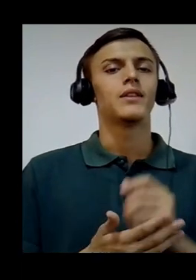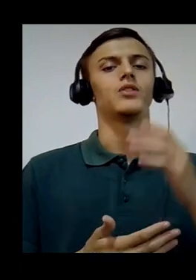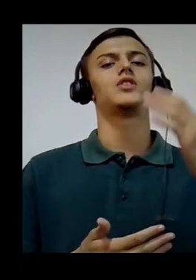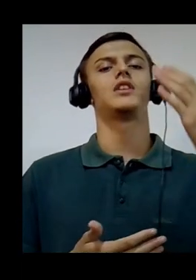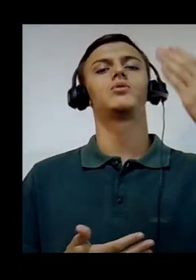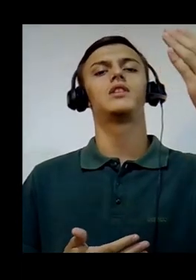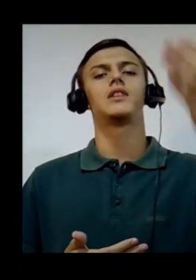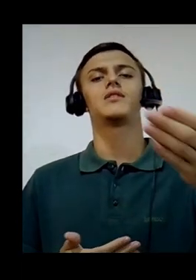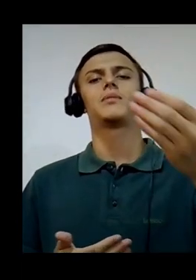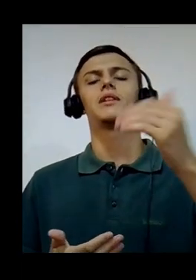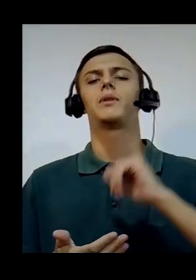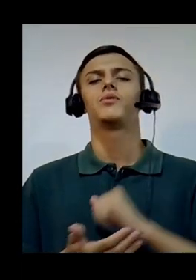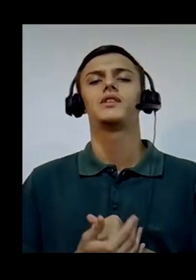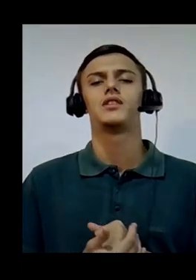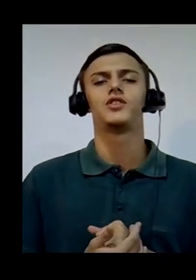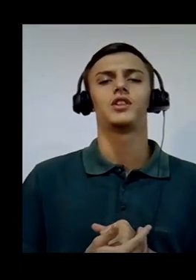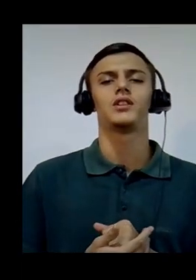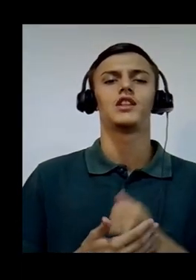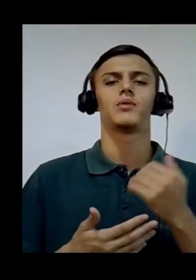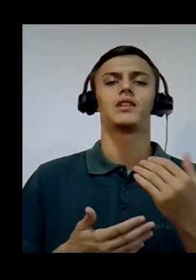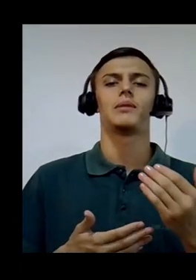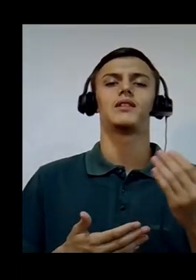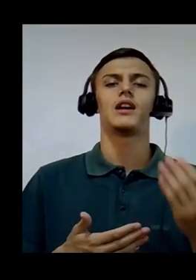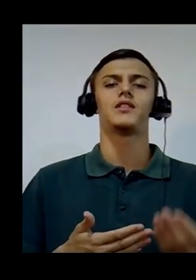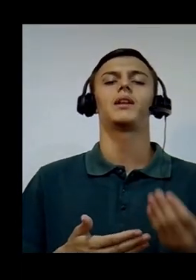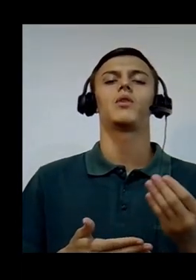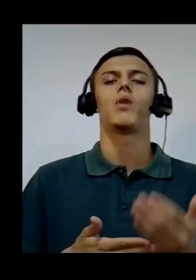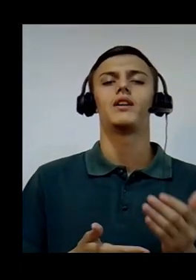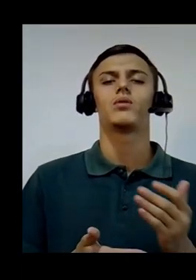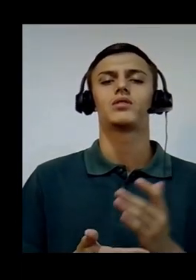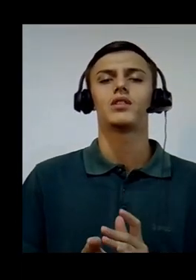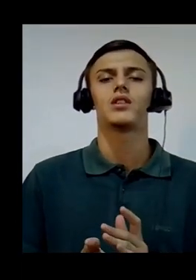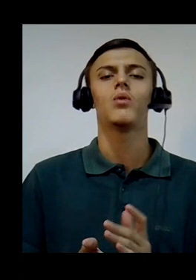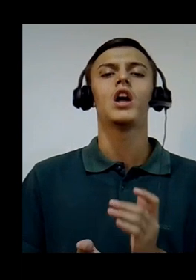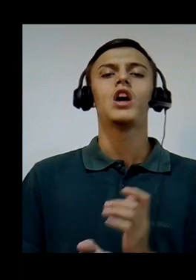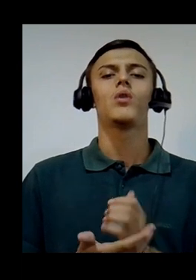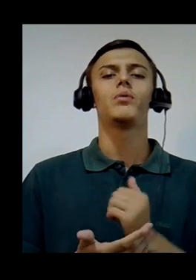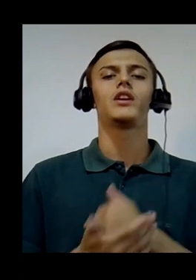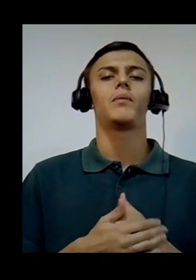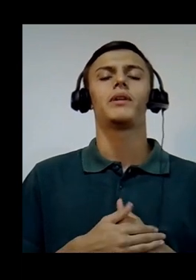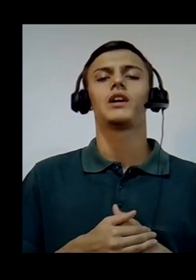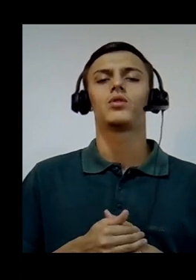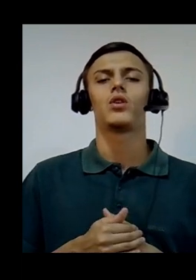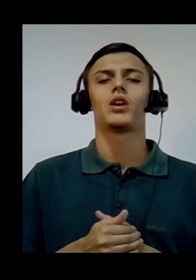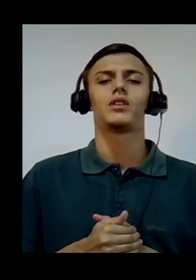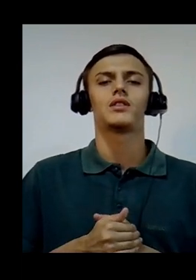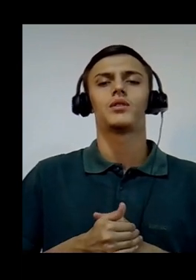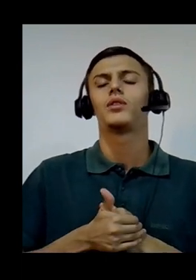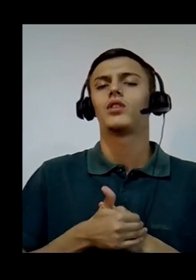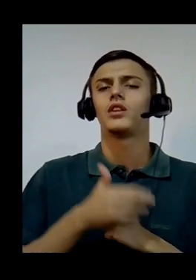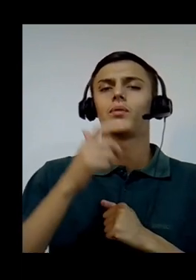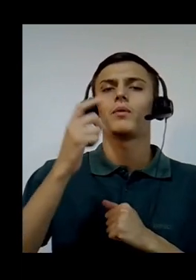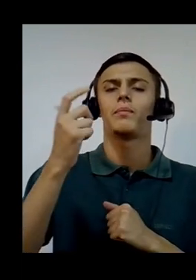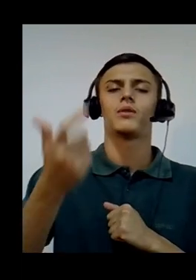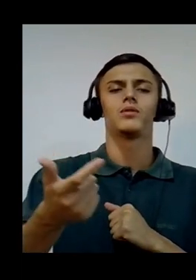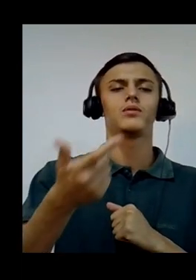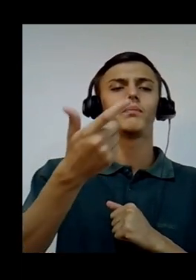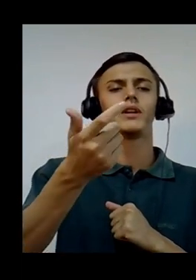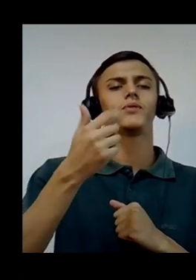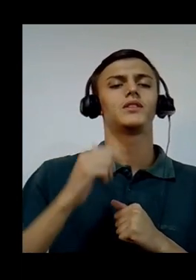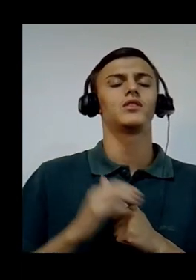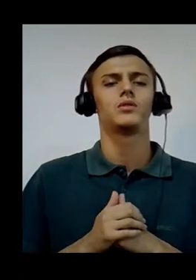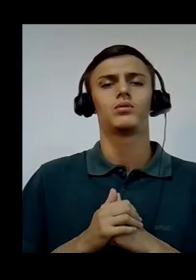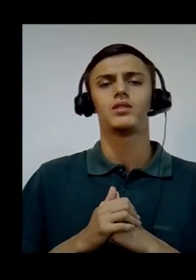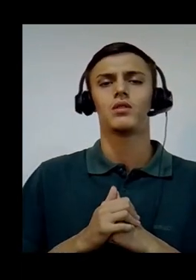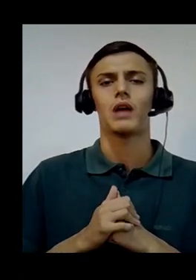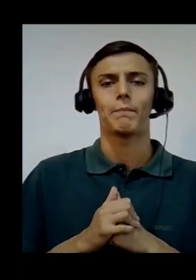também. Então a gente tem que utilizá-los apenas para o fim que se destina, responsabilizar-se pela guarda e conservação, comunicar ao empregador qualquer alteração que o torne impróprio para uso,